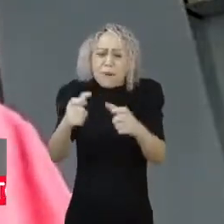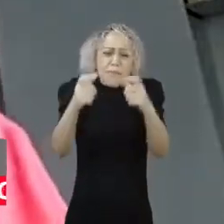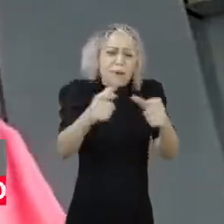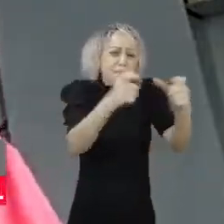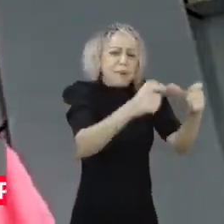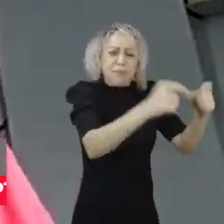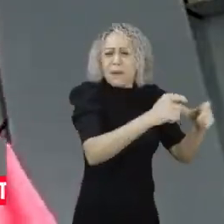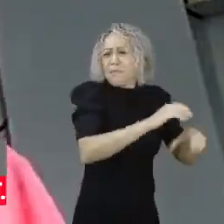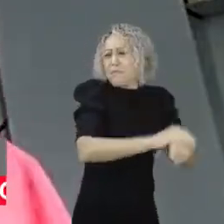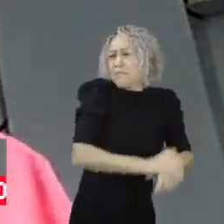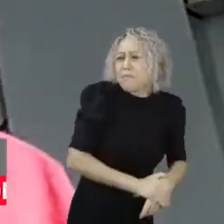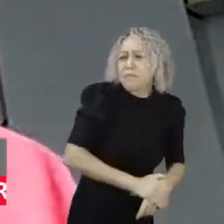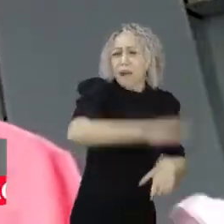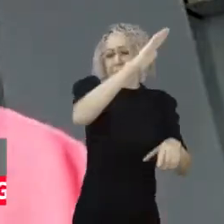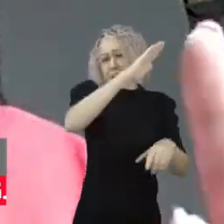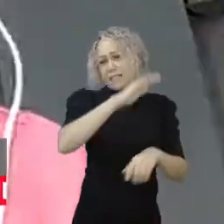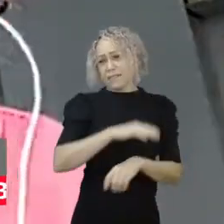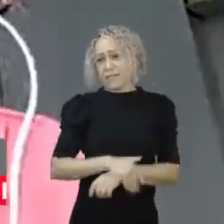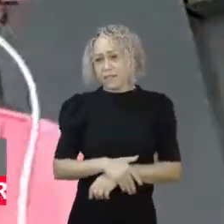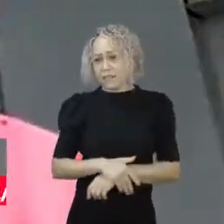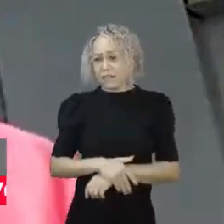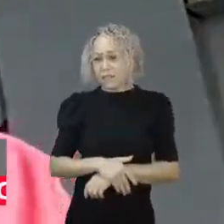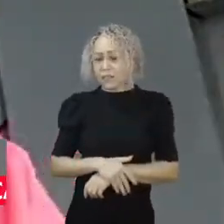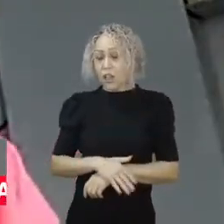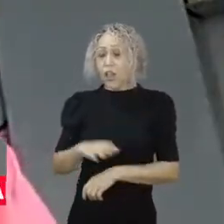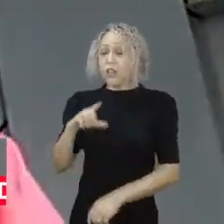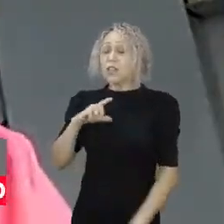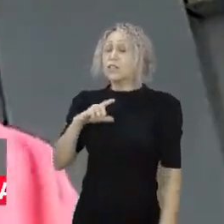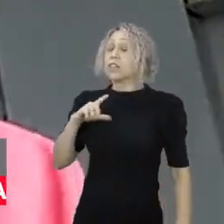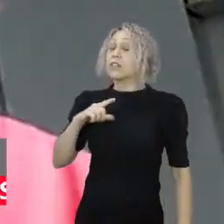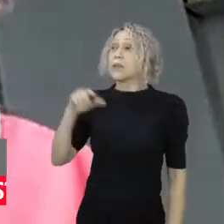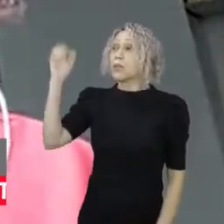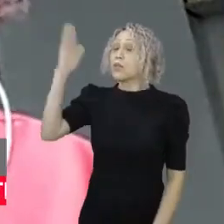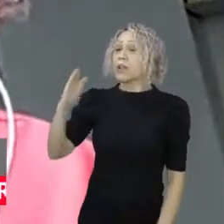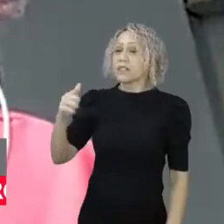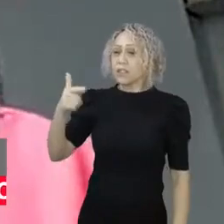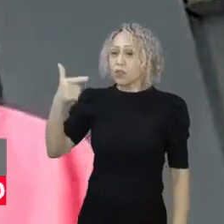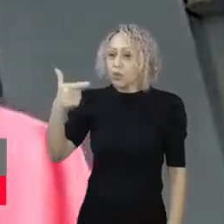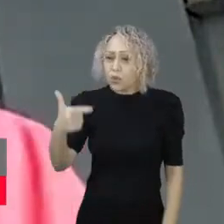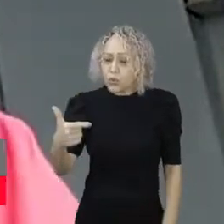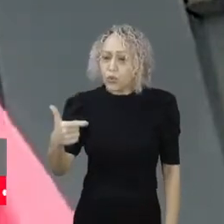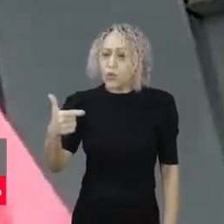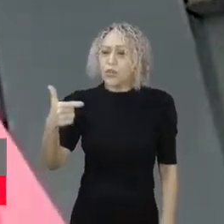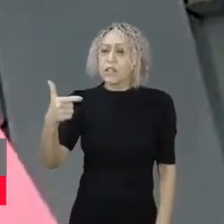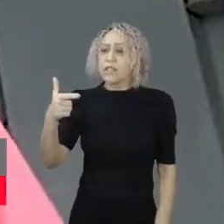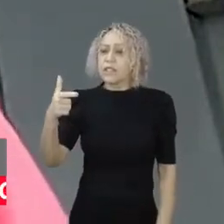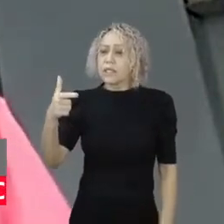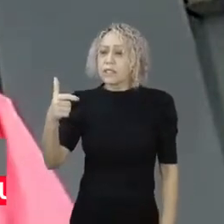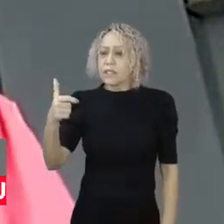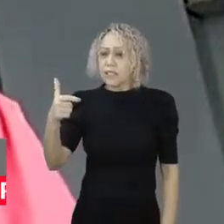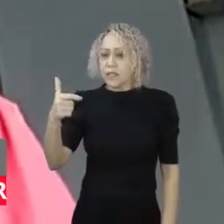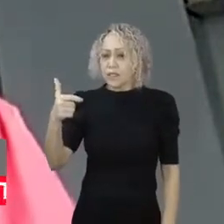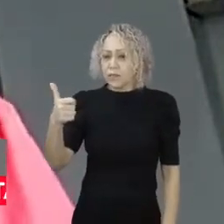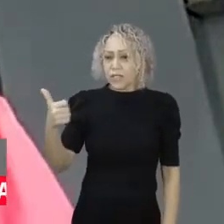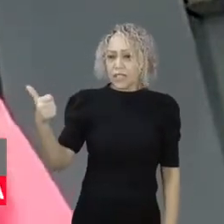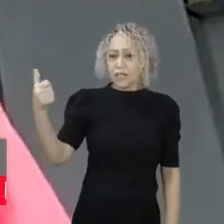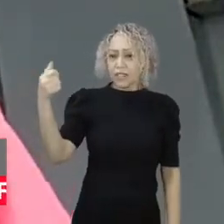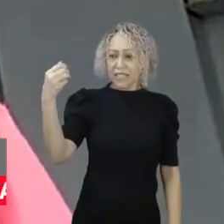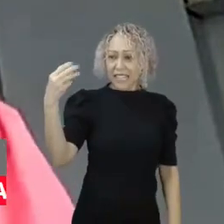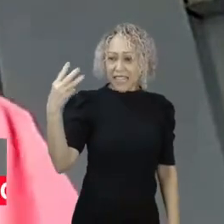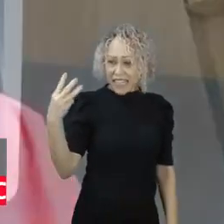213 municípios no Brasil com mais de 100 mil eleitores. Você sabia disso? Então, se você